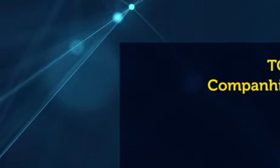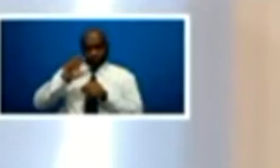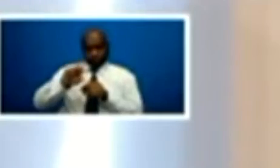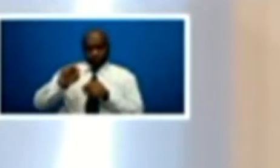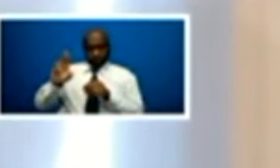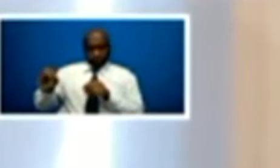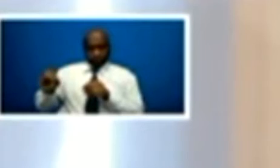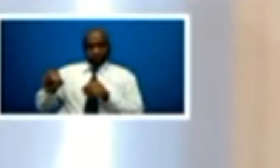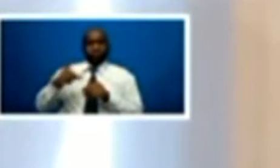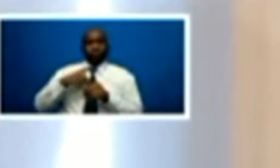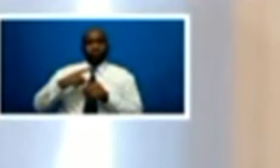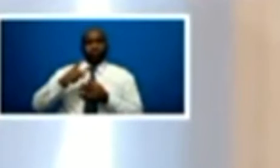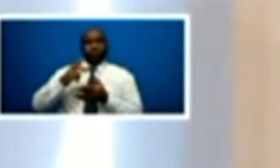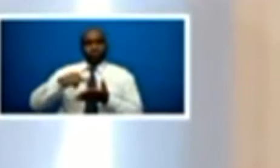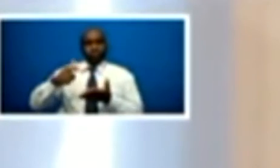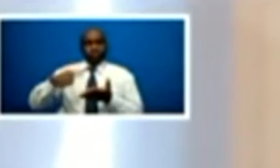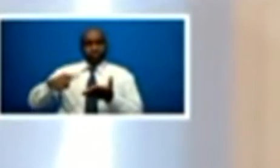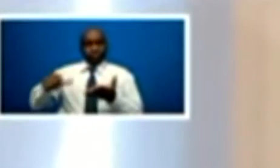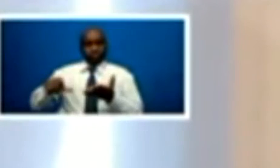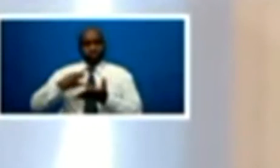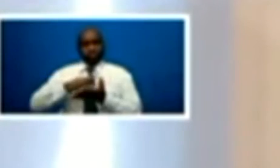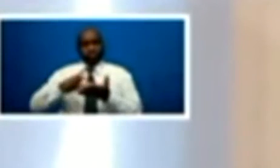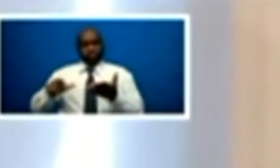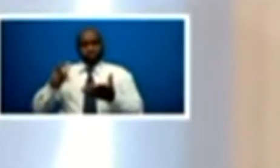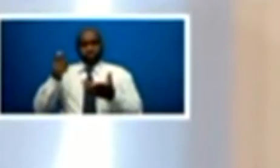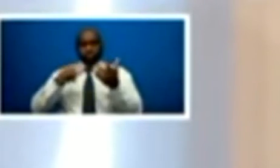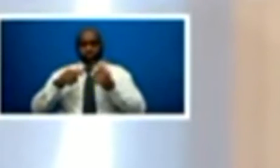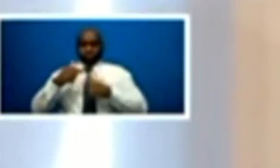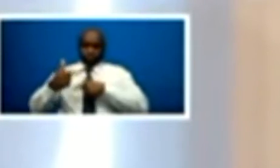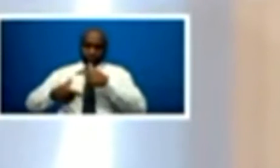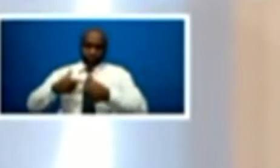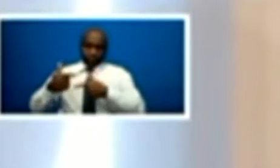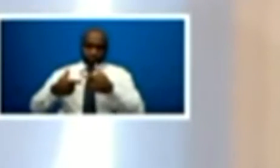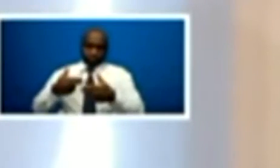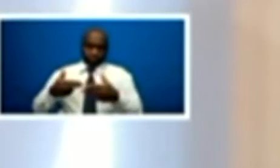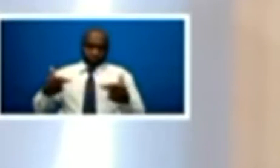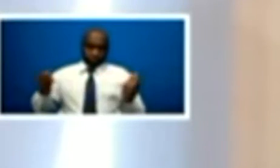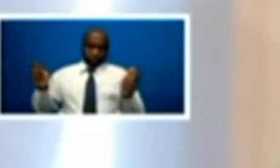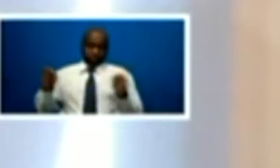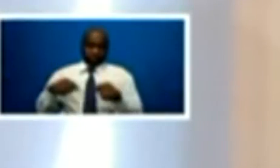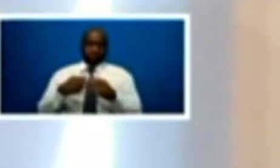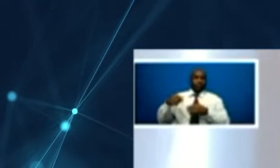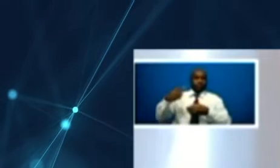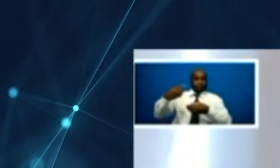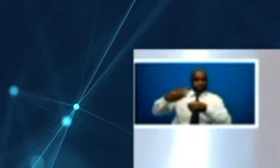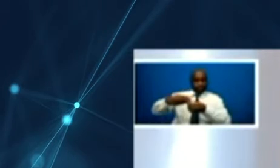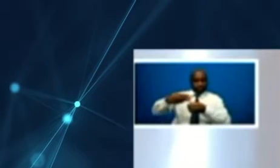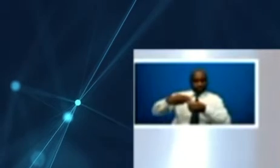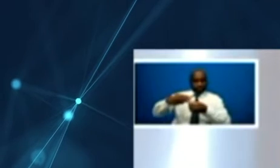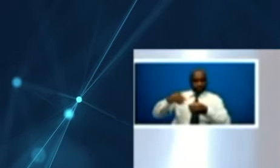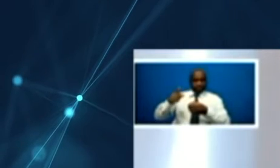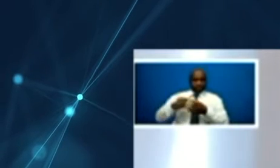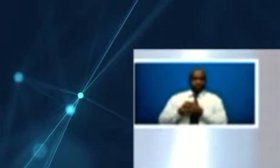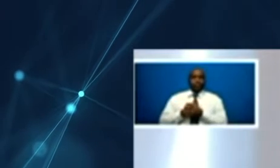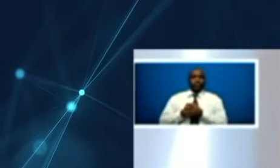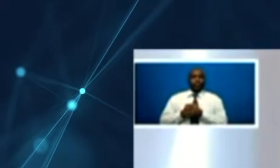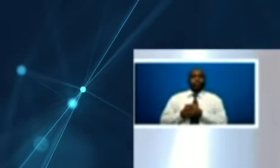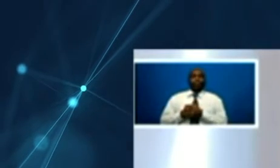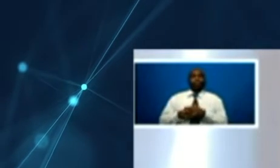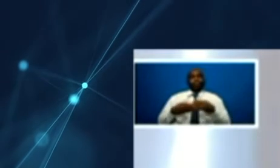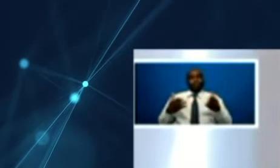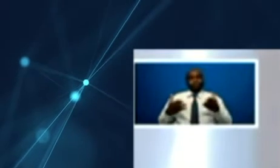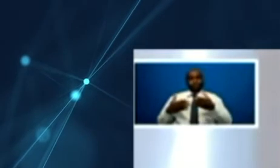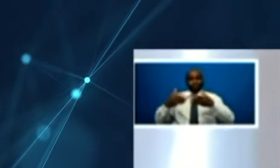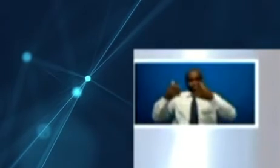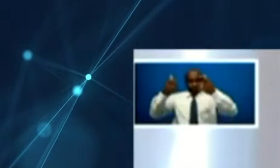R$ 11.635. Assim, o conselheiro relator votou por julgar irregular a tomada de contas ordinária. Diante do exposto, senhores